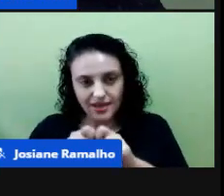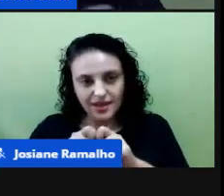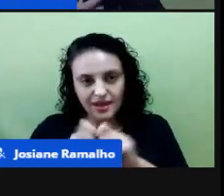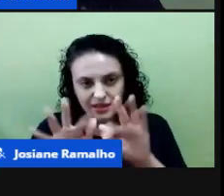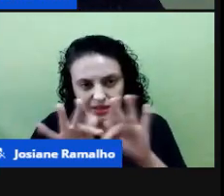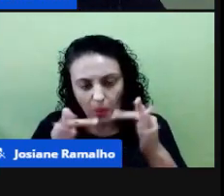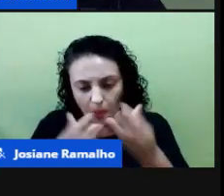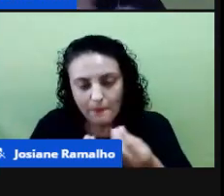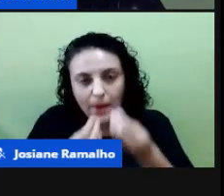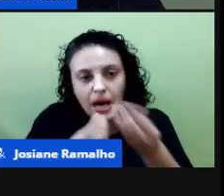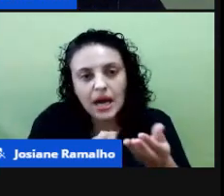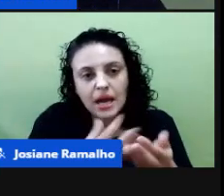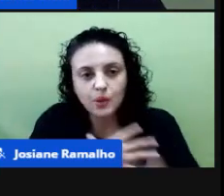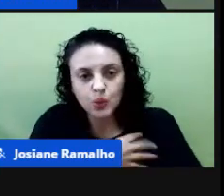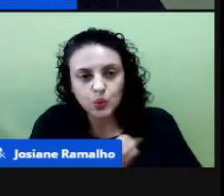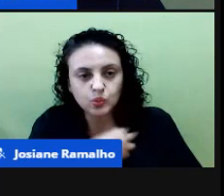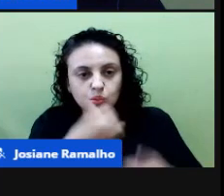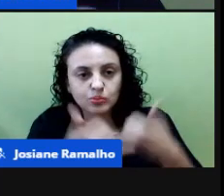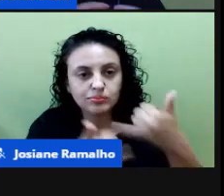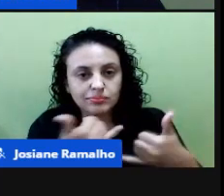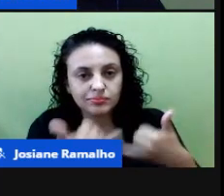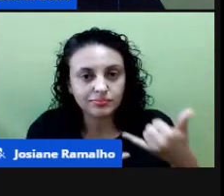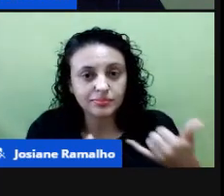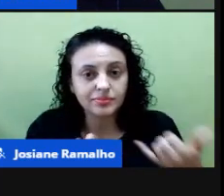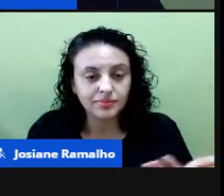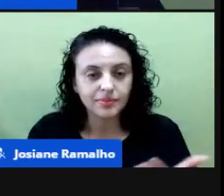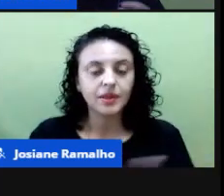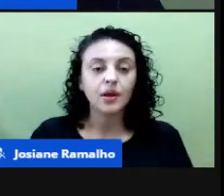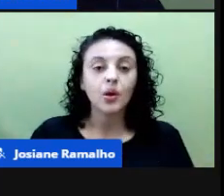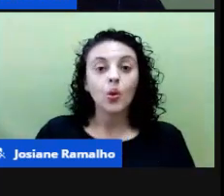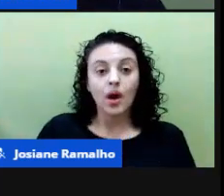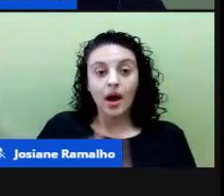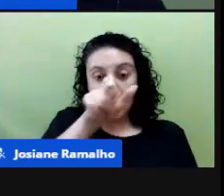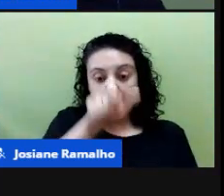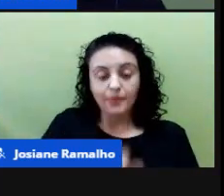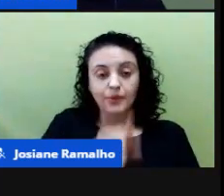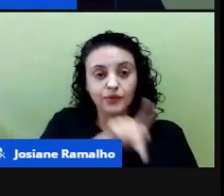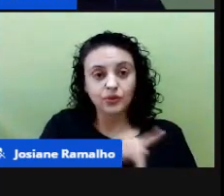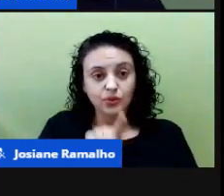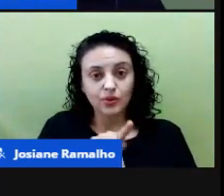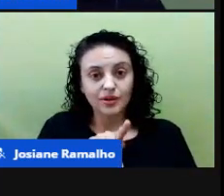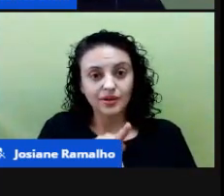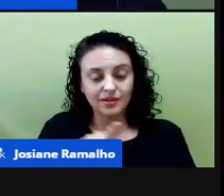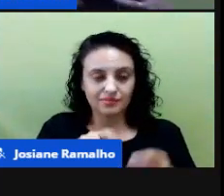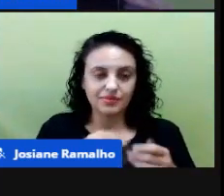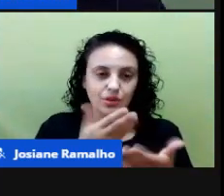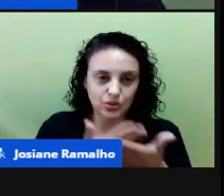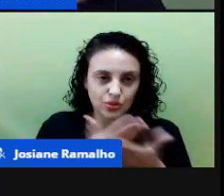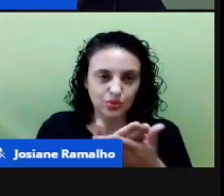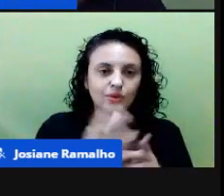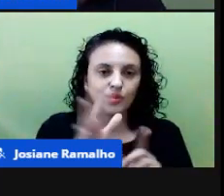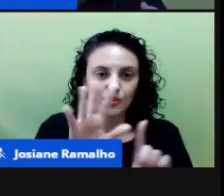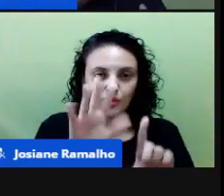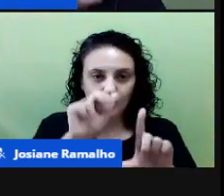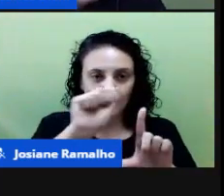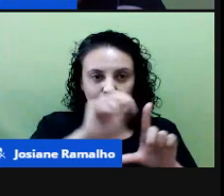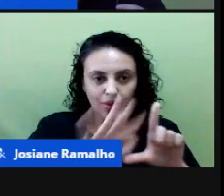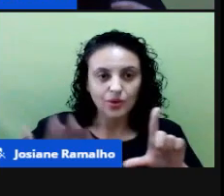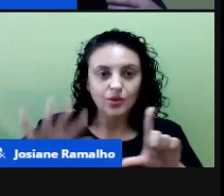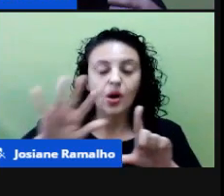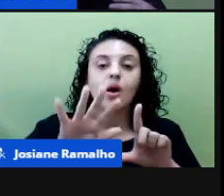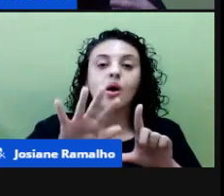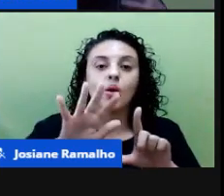está viabilizando para ela contar a história. Então ela está propondo como vai contar, ela está correndo atrás da